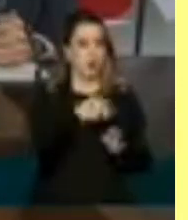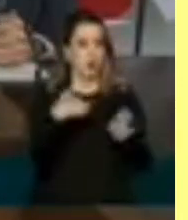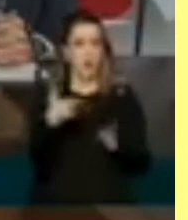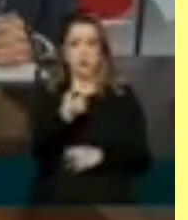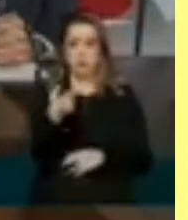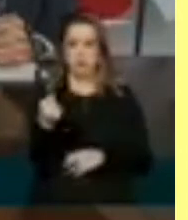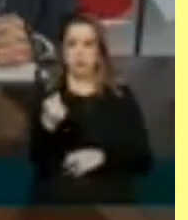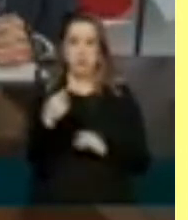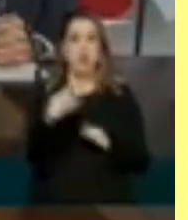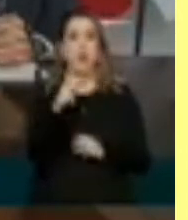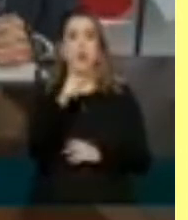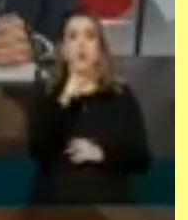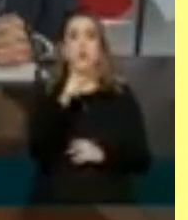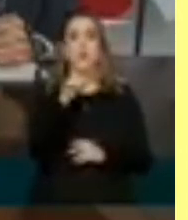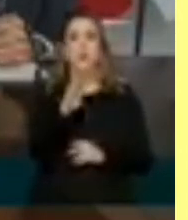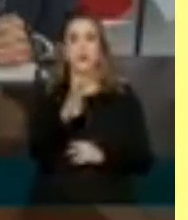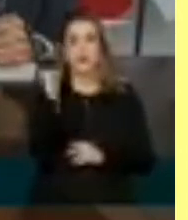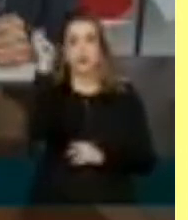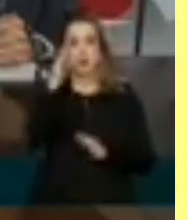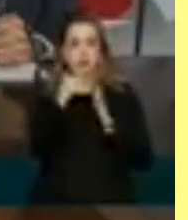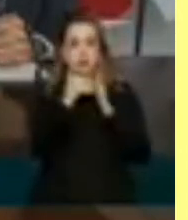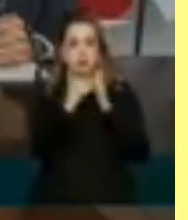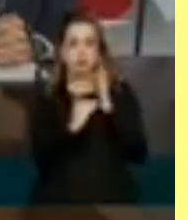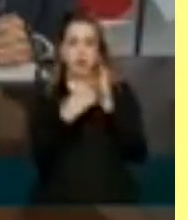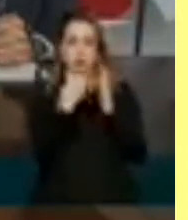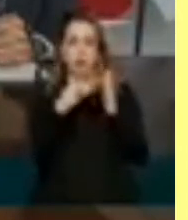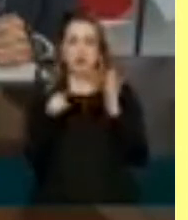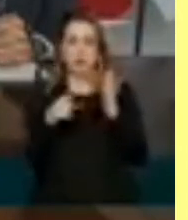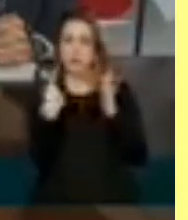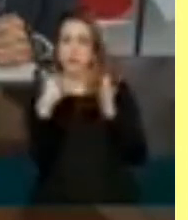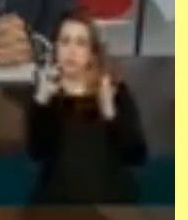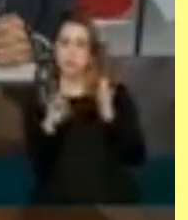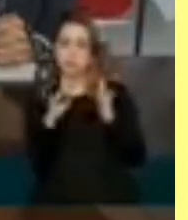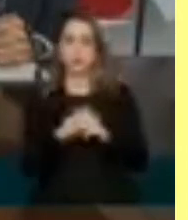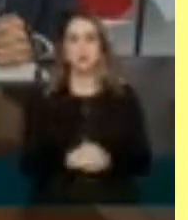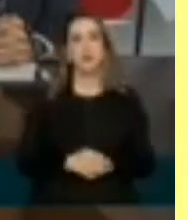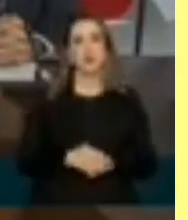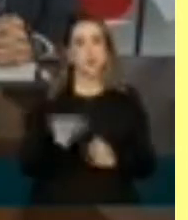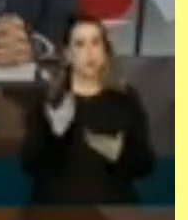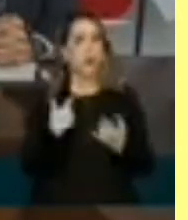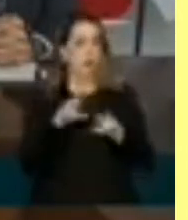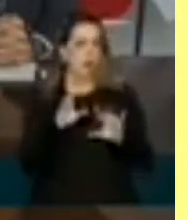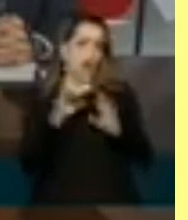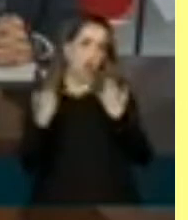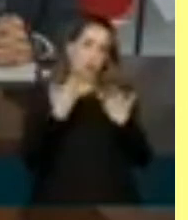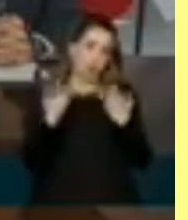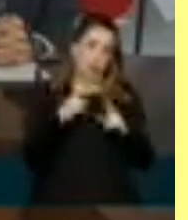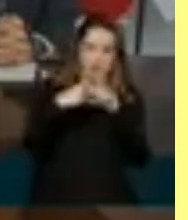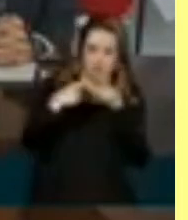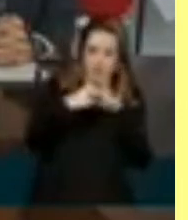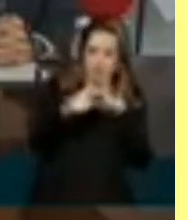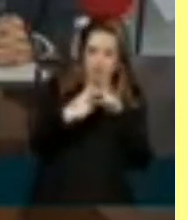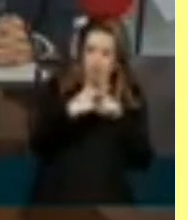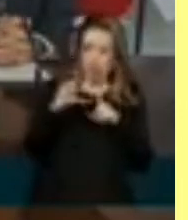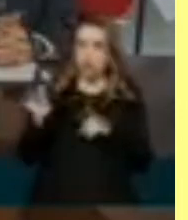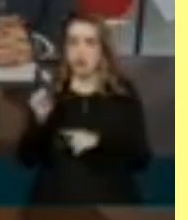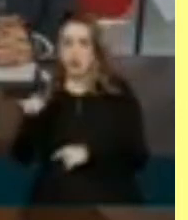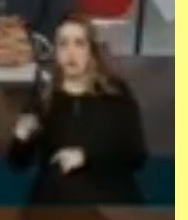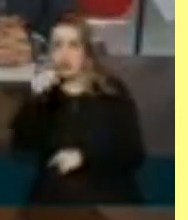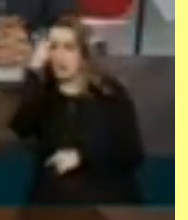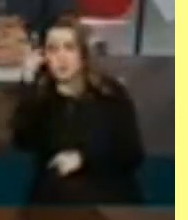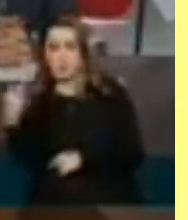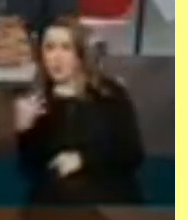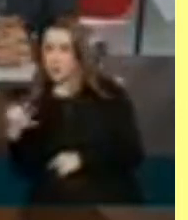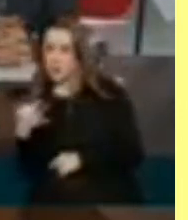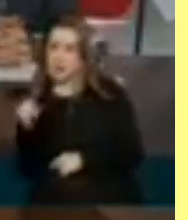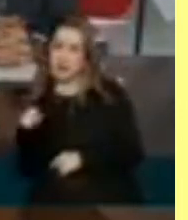de 4,1%, o que corresponde a menos da metade da queda projetada por especialistas no início da pandemia. Em razão